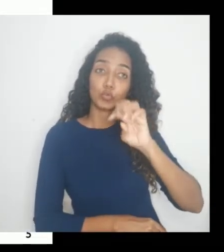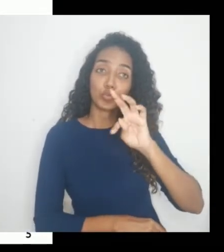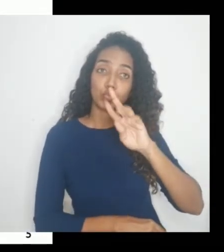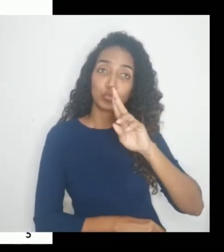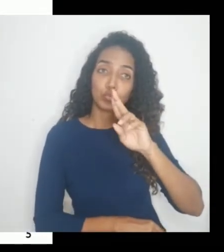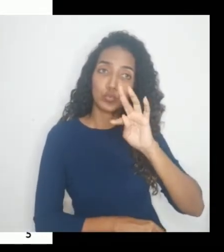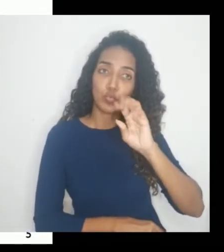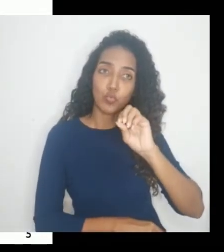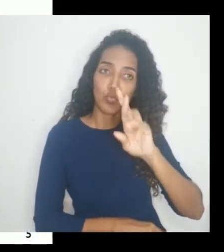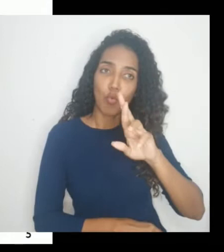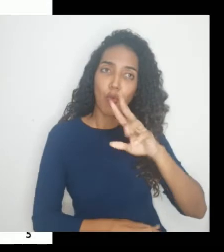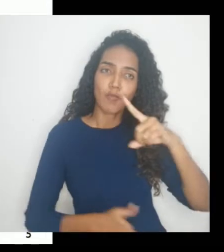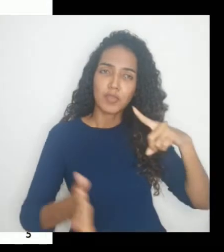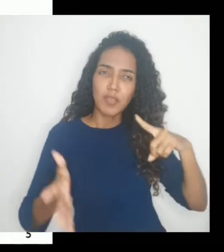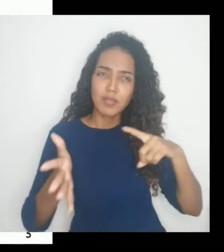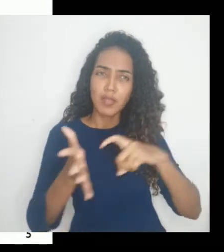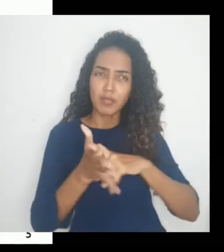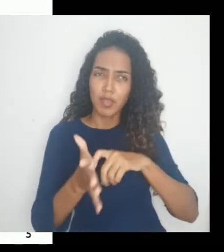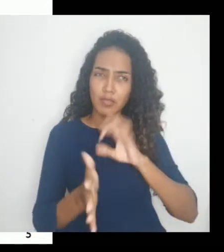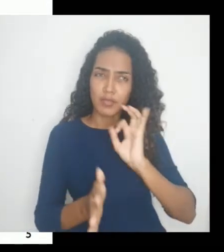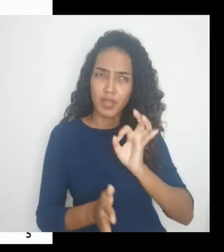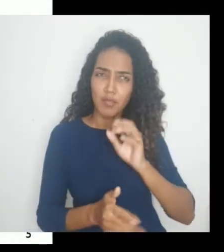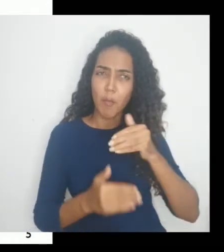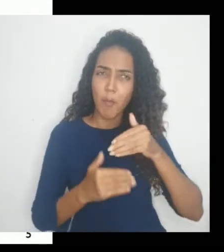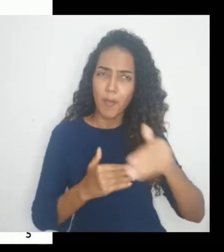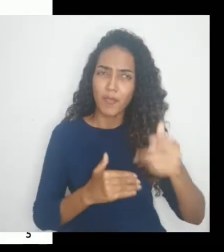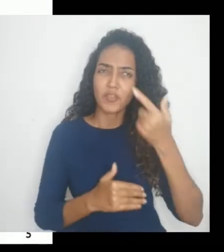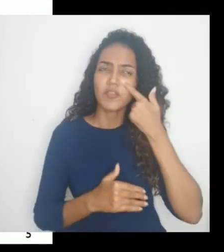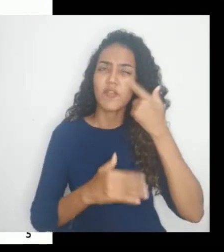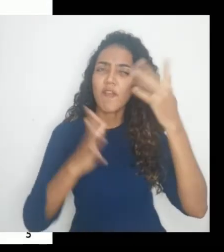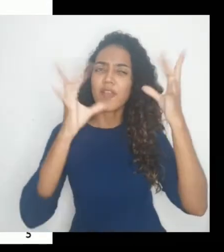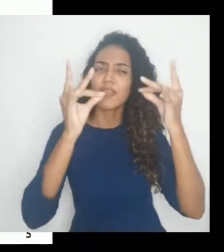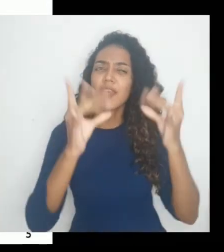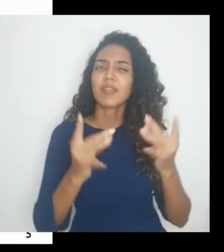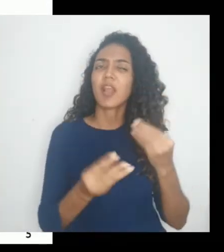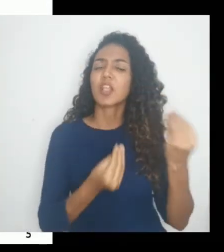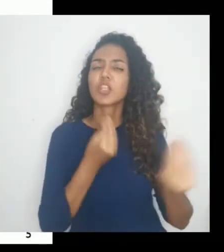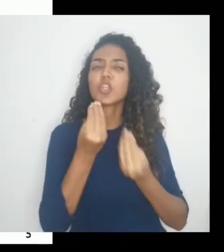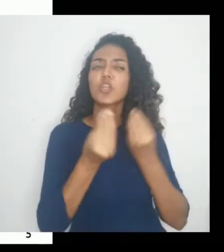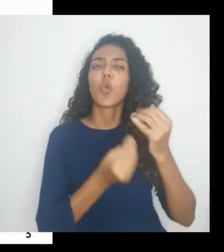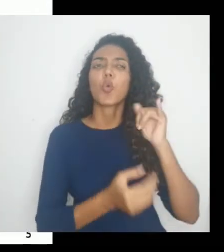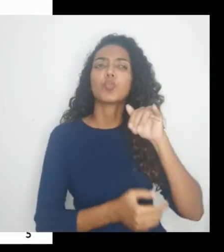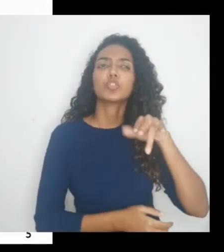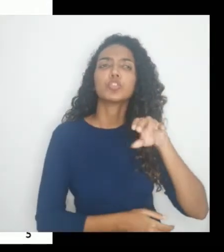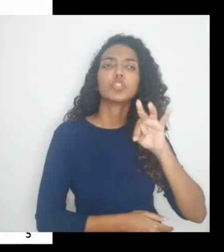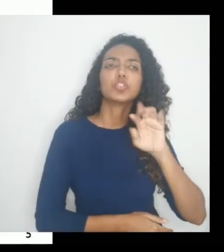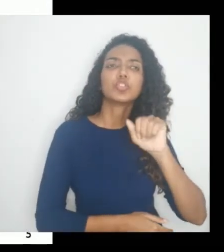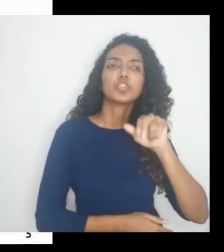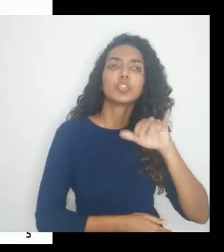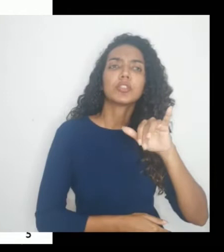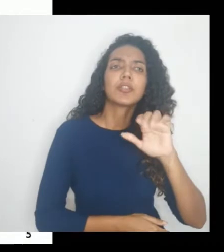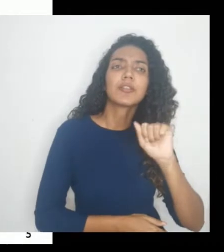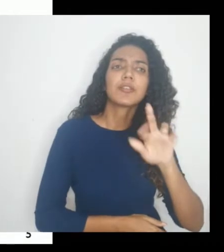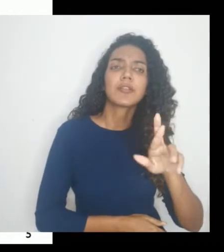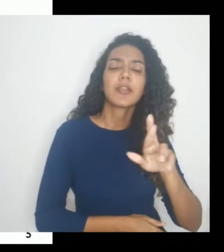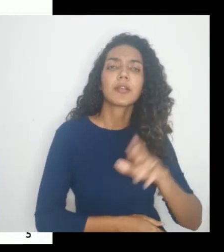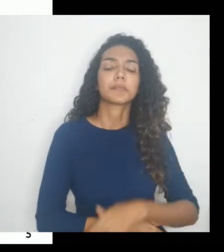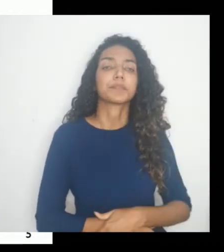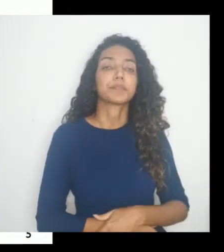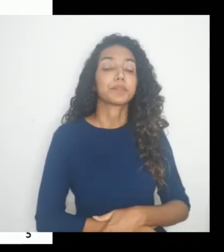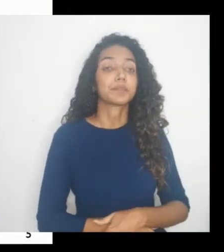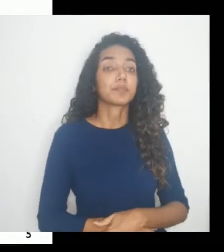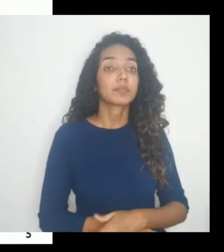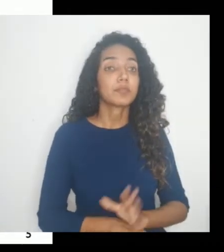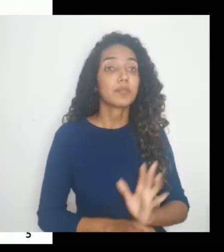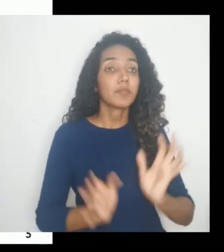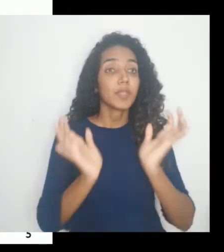Daqui a pouquinho a gente vai ver mais detalhes sobre construtores e como instanciar objetos de uma classe. Toda classe ela define um